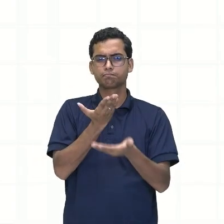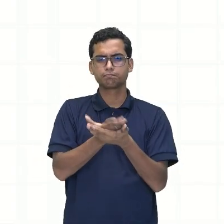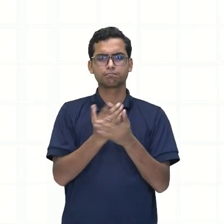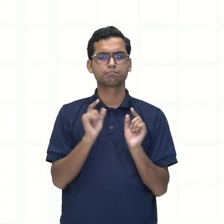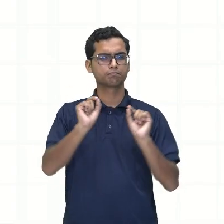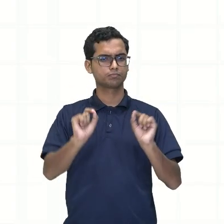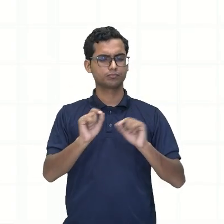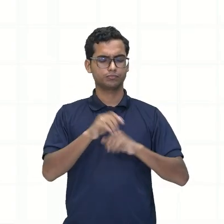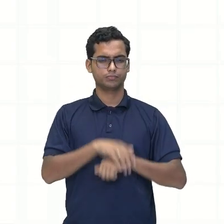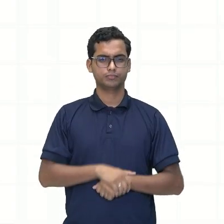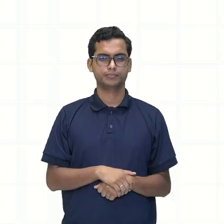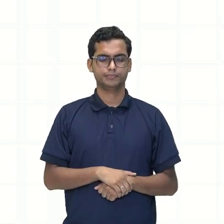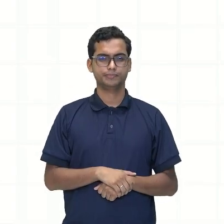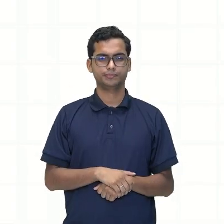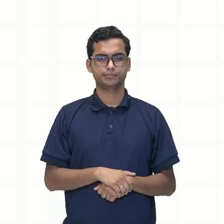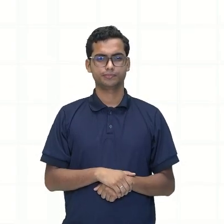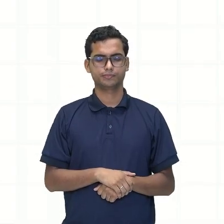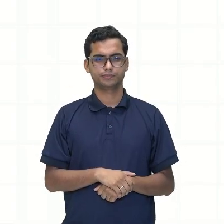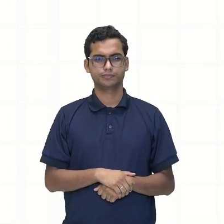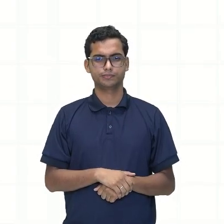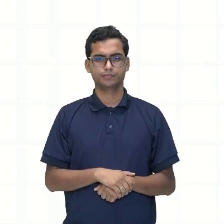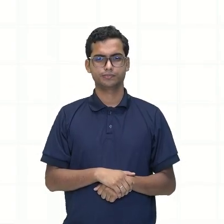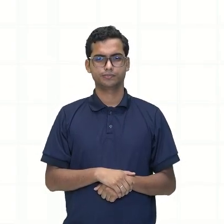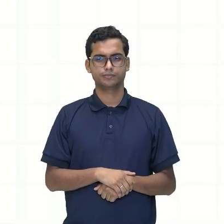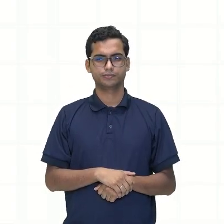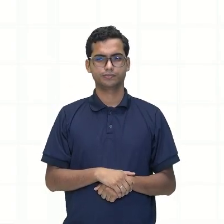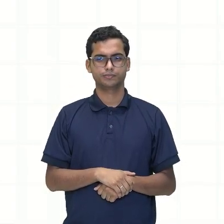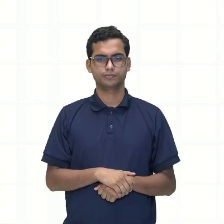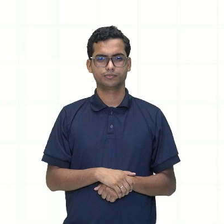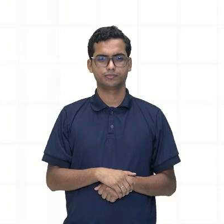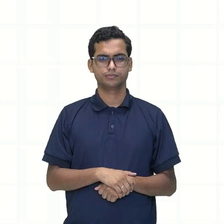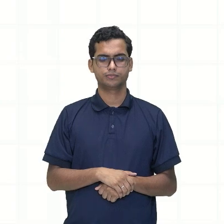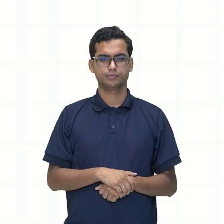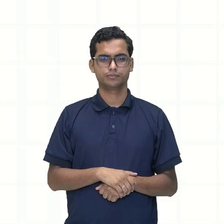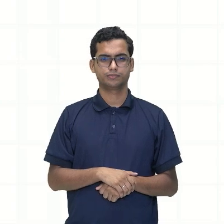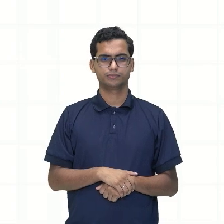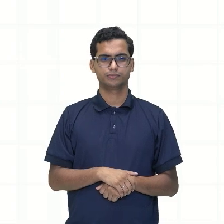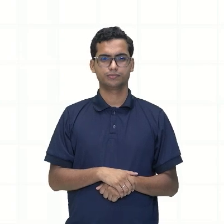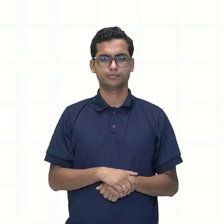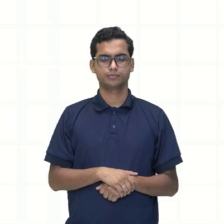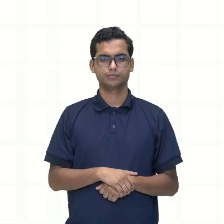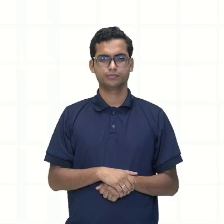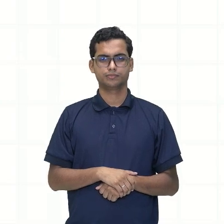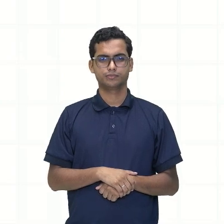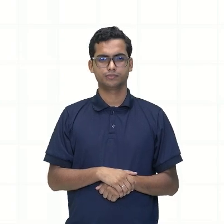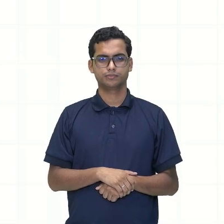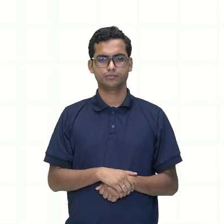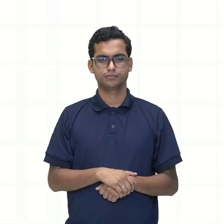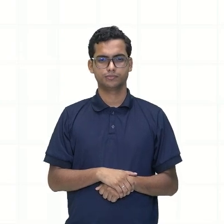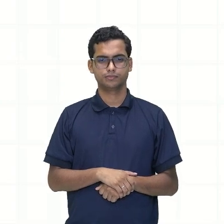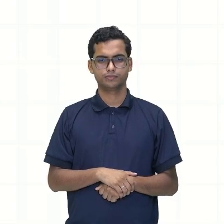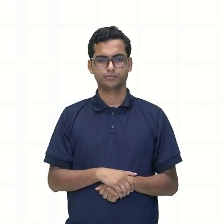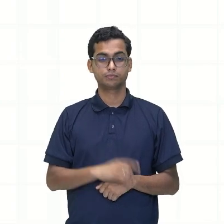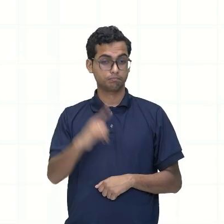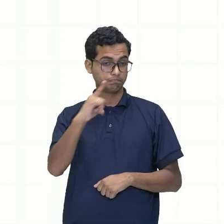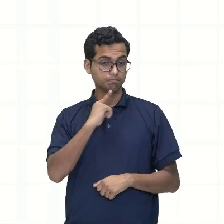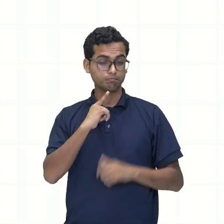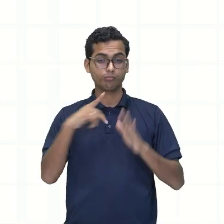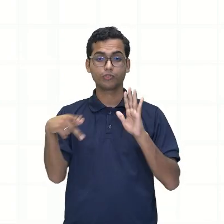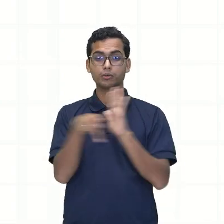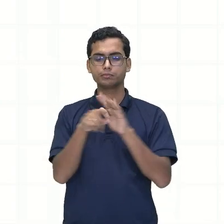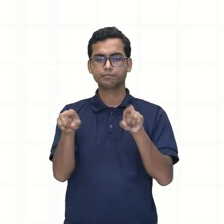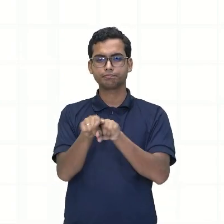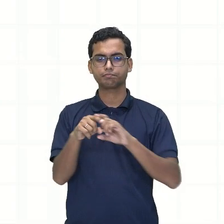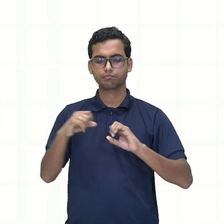aqui, que nós temos o comprimento, certo? Os raios do tipo A, do